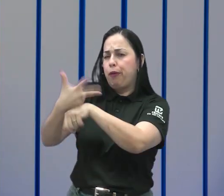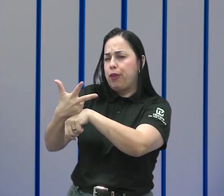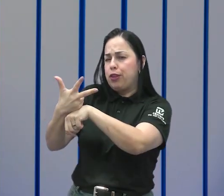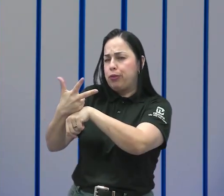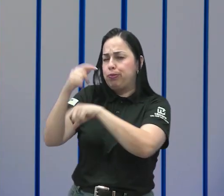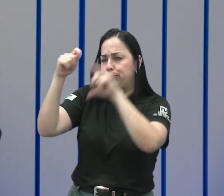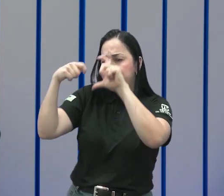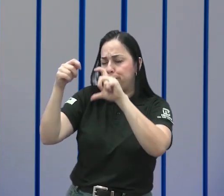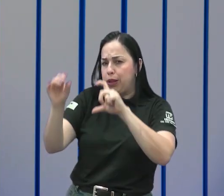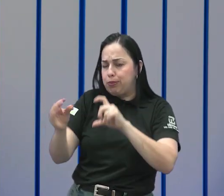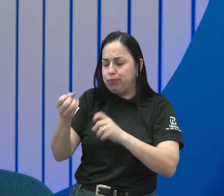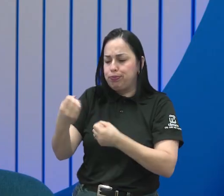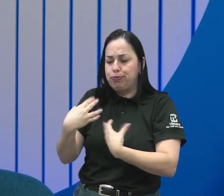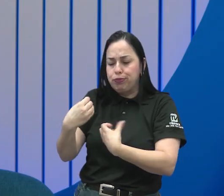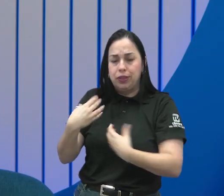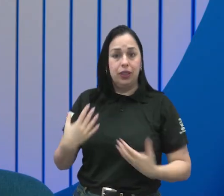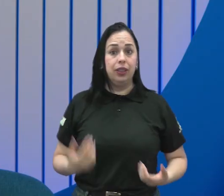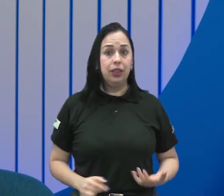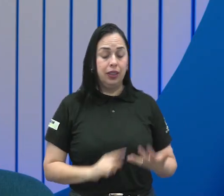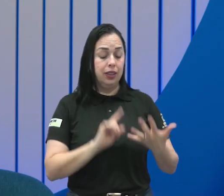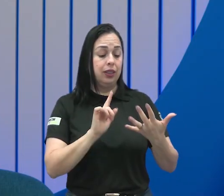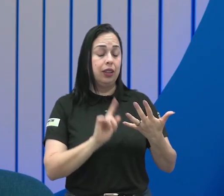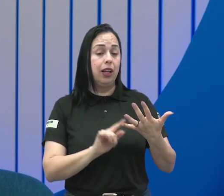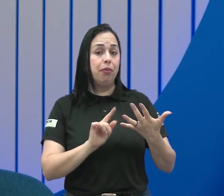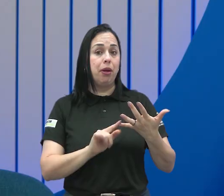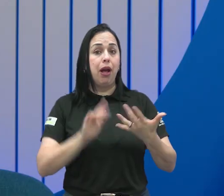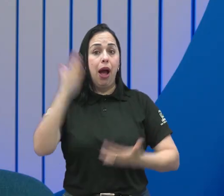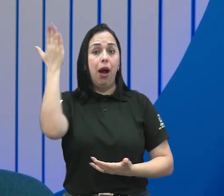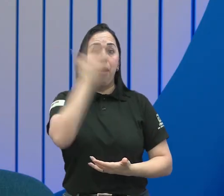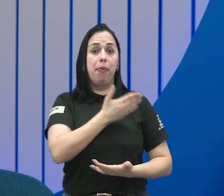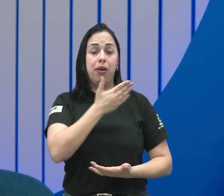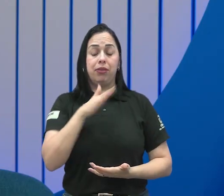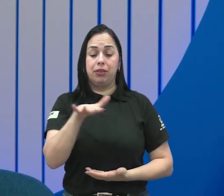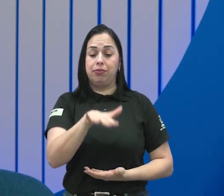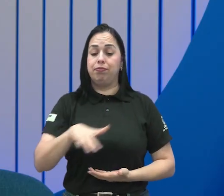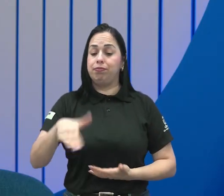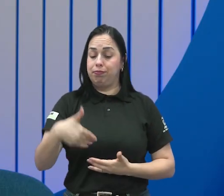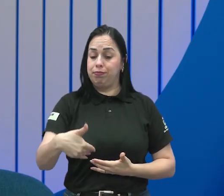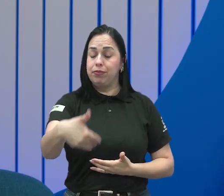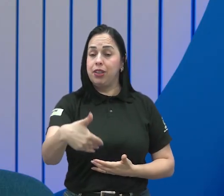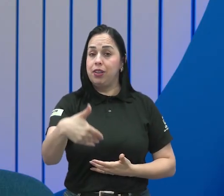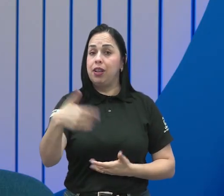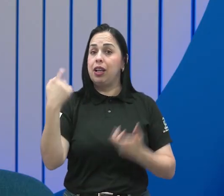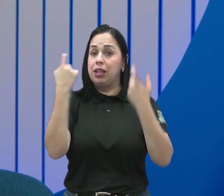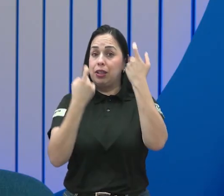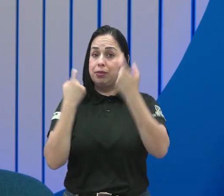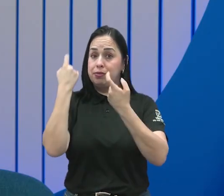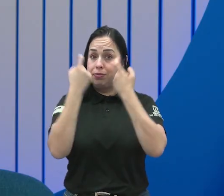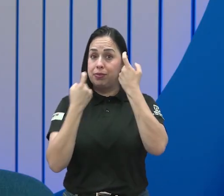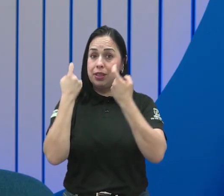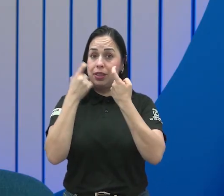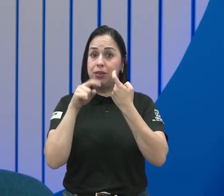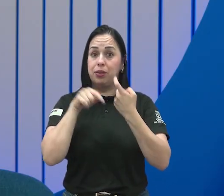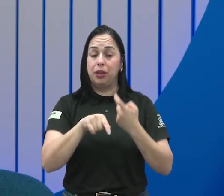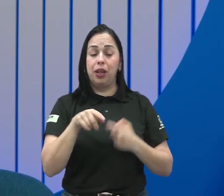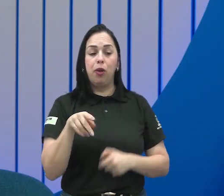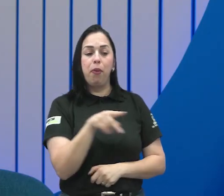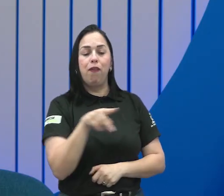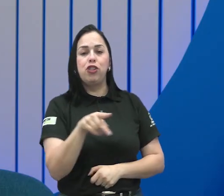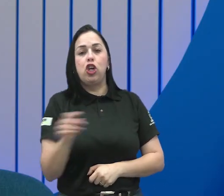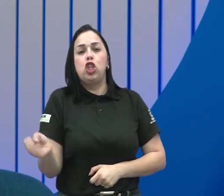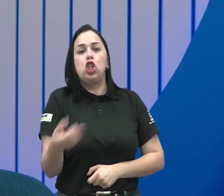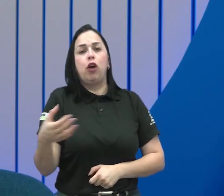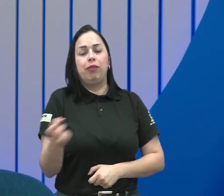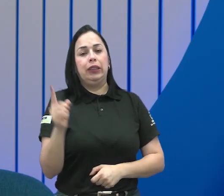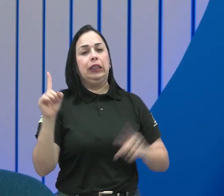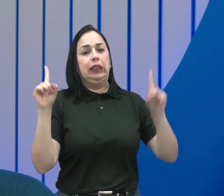de vídeos curtos. Tem também as evidências de um cenário preocupante, a dificuldade na formação